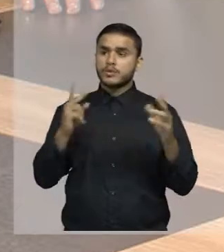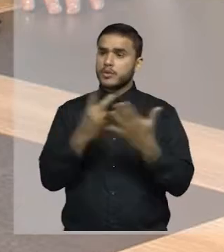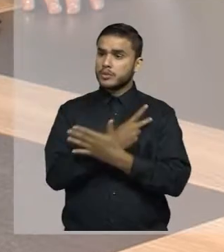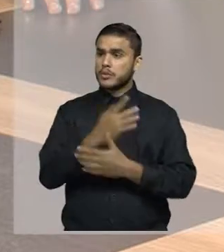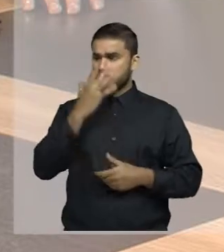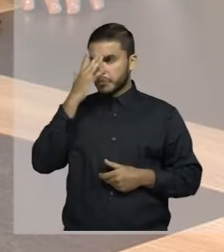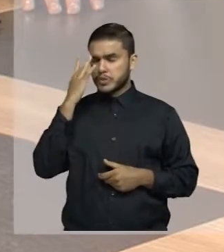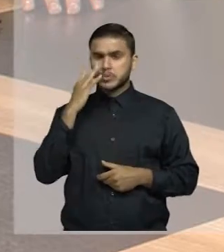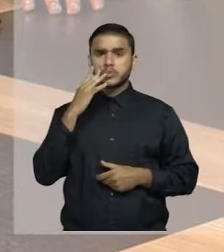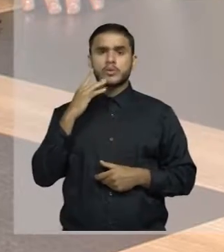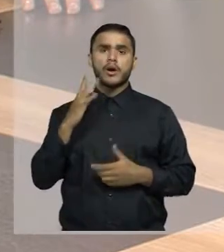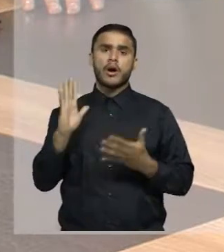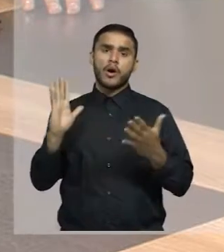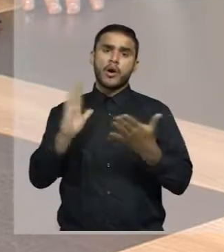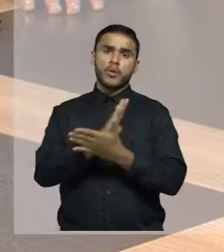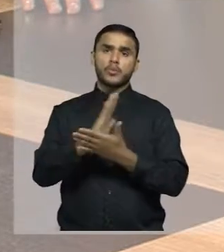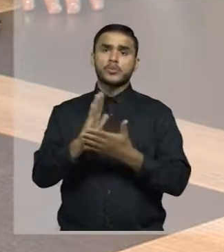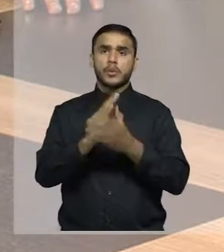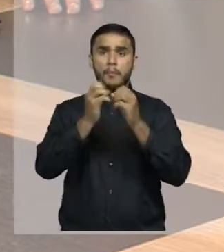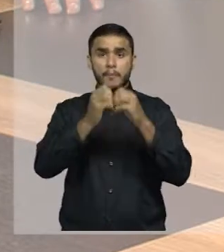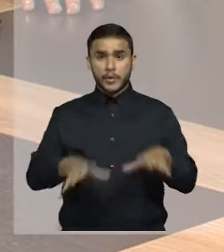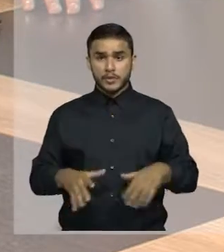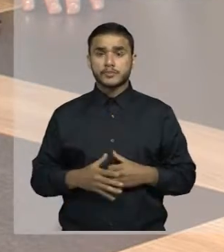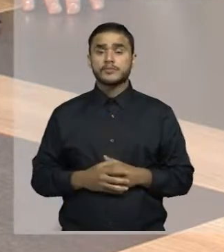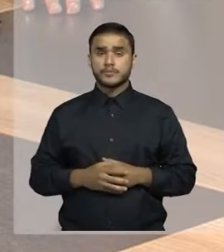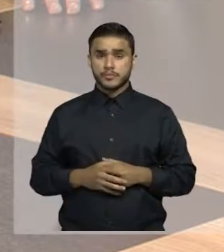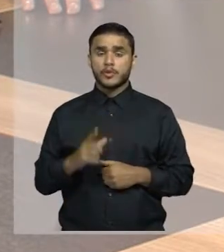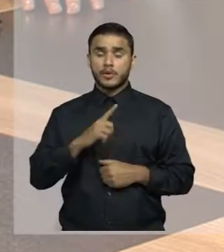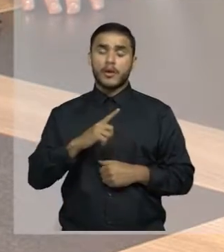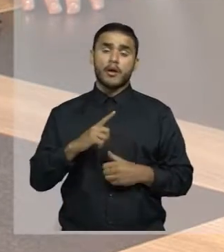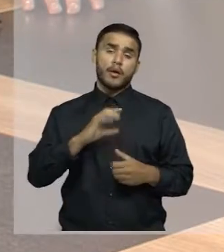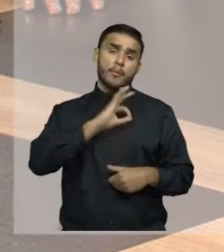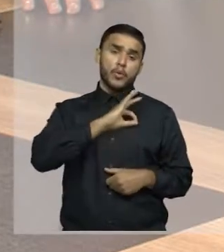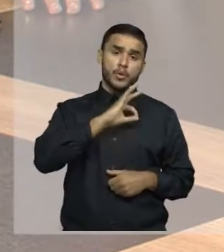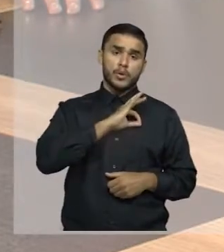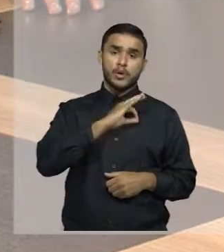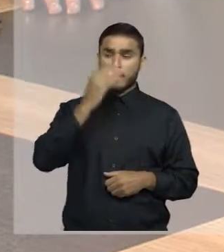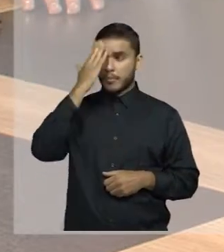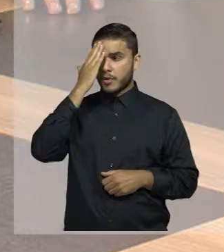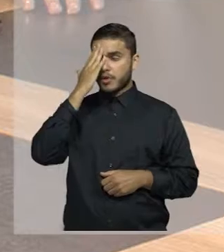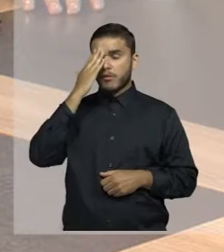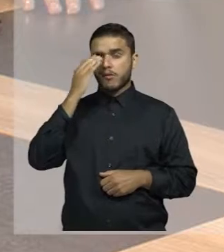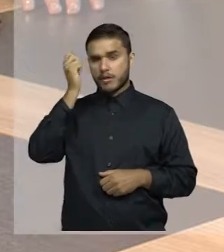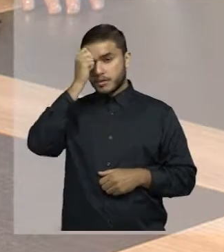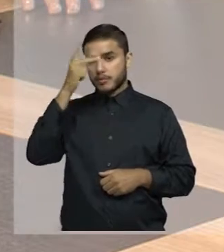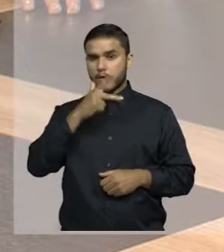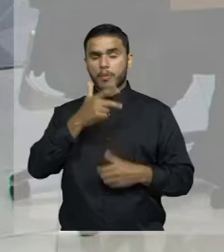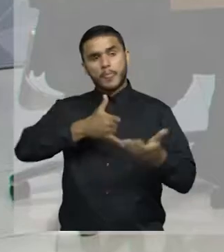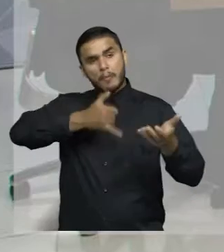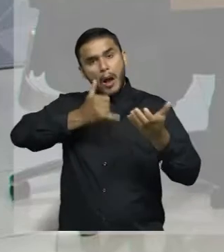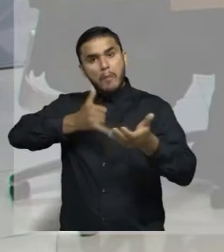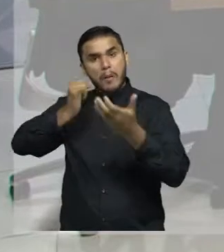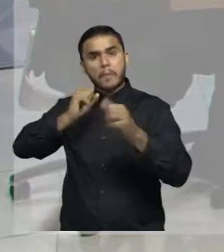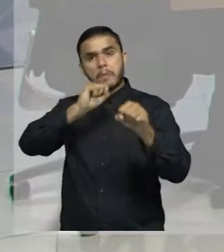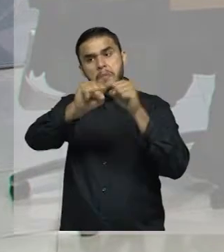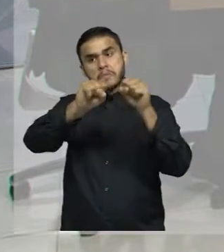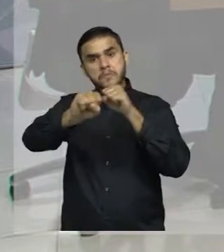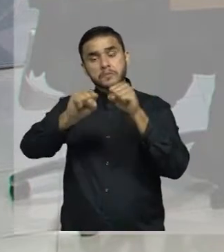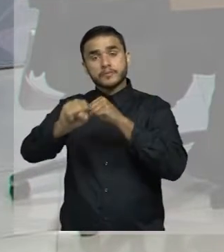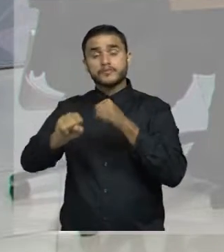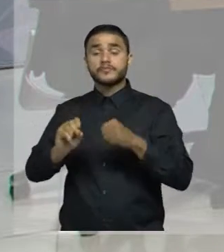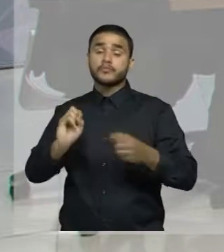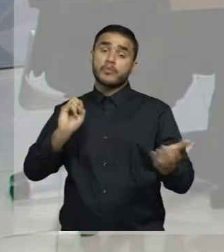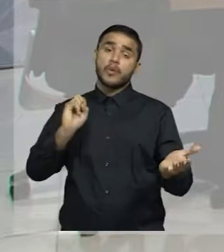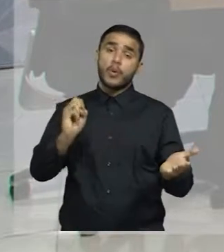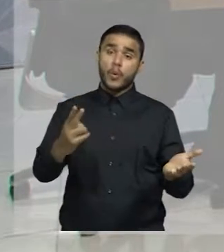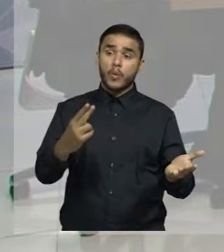algumas perdas colaterais, com a prática de alguns crimes por parte de policiais que se aproveitem disso para praticar algum crime, ou você permitir que